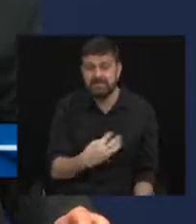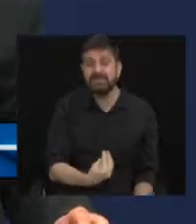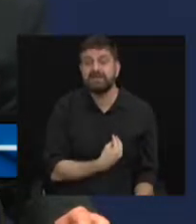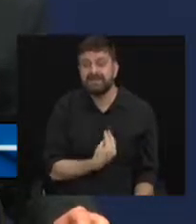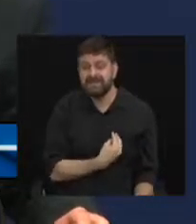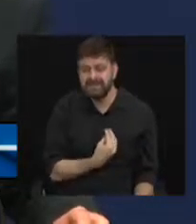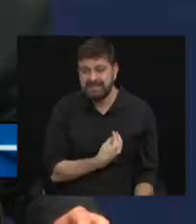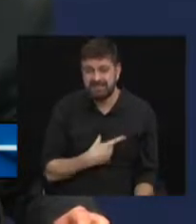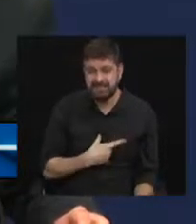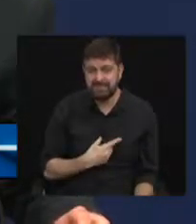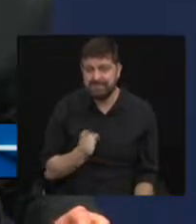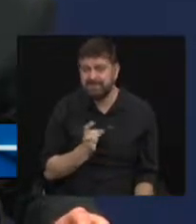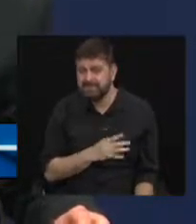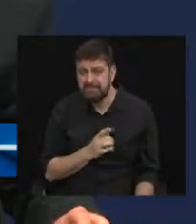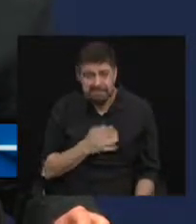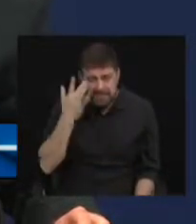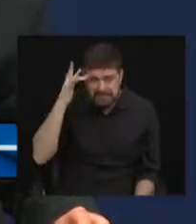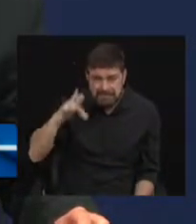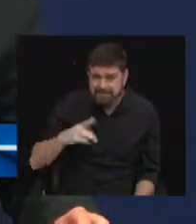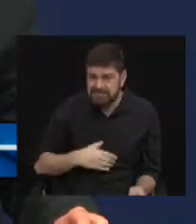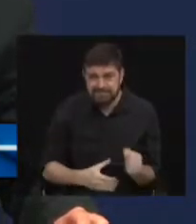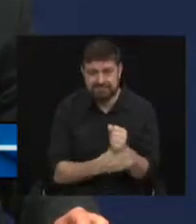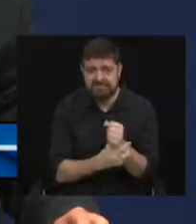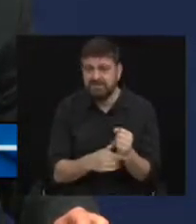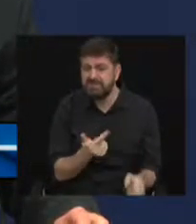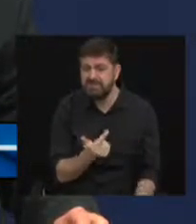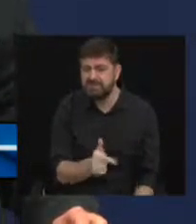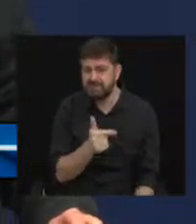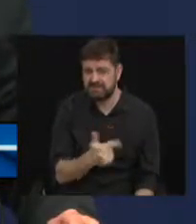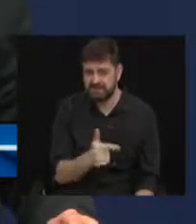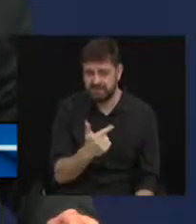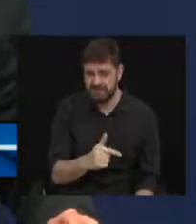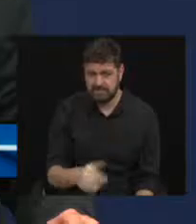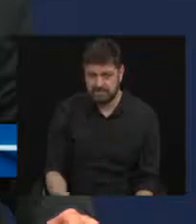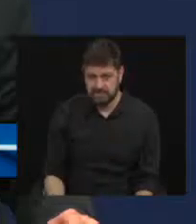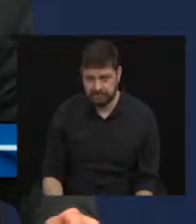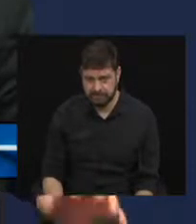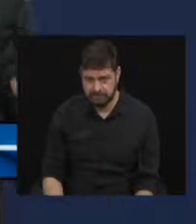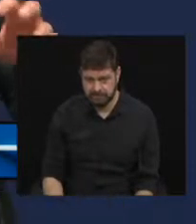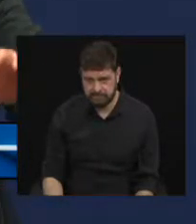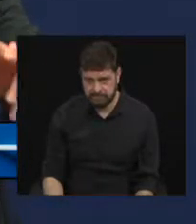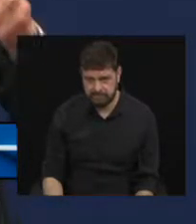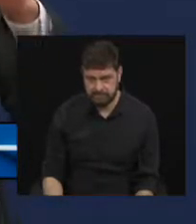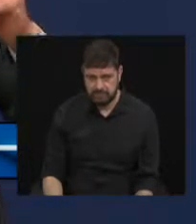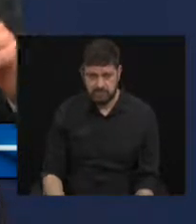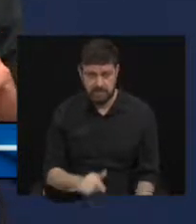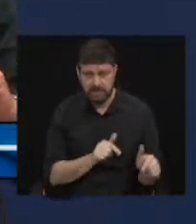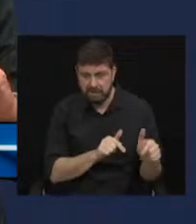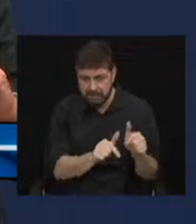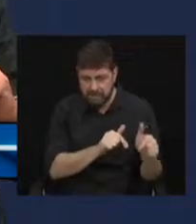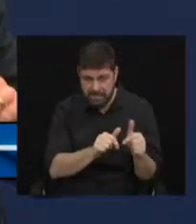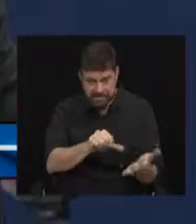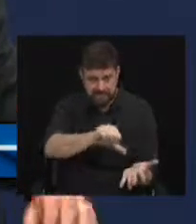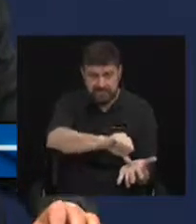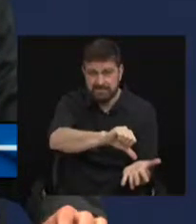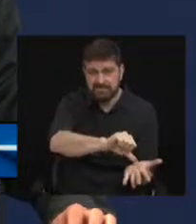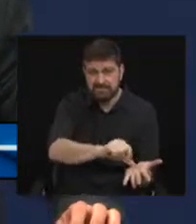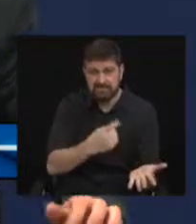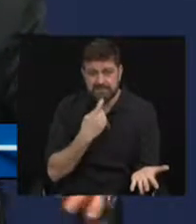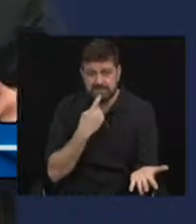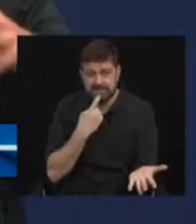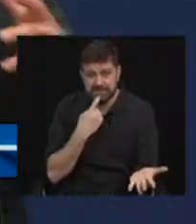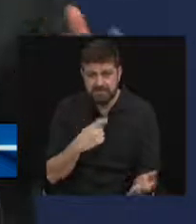não viu a Francisco Glicério, é evidente que nós vimos. É evidente que nós vimos a Francisco Glicério, aliás, ela está sendo objeto